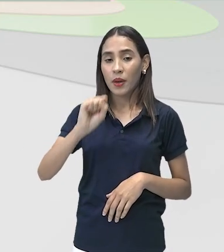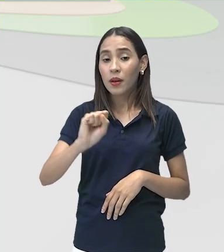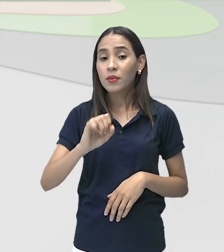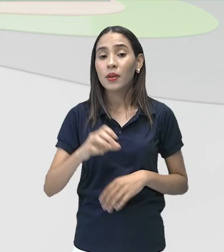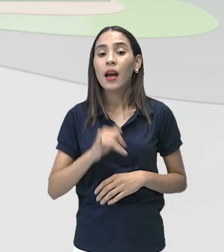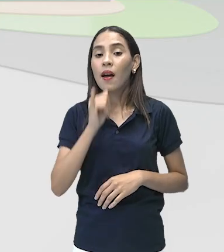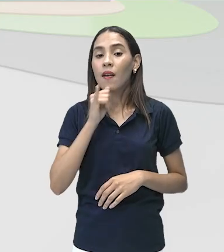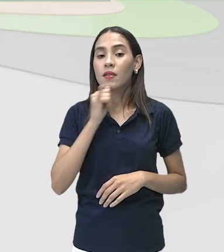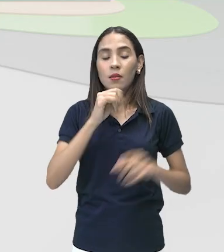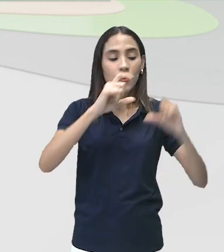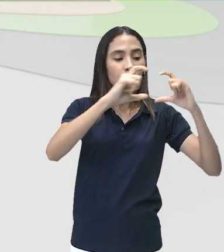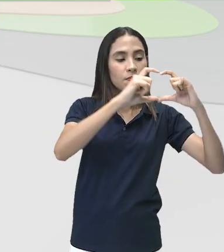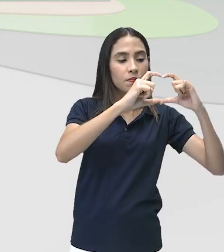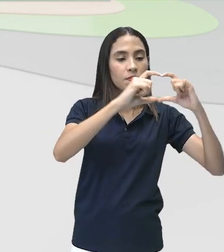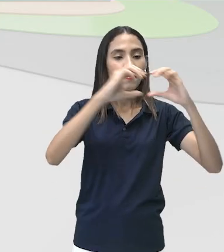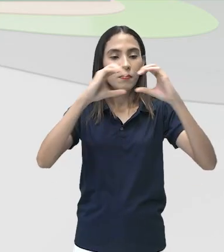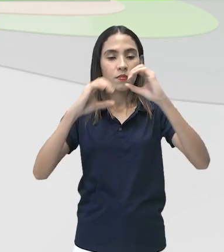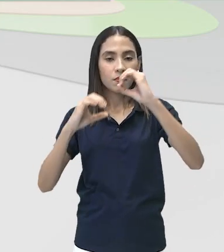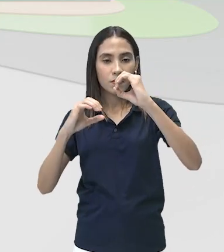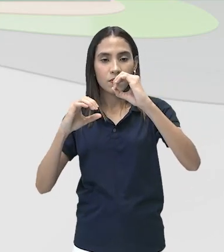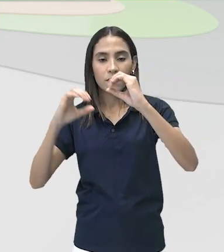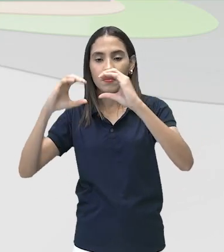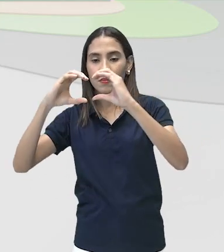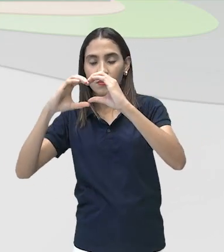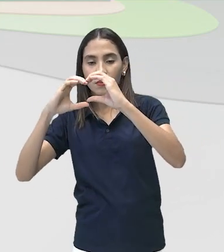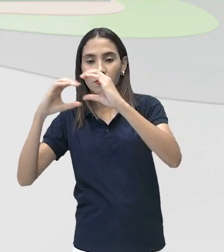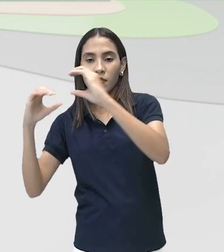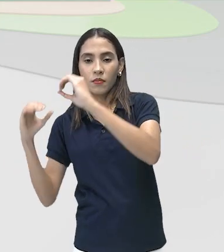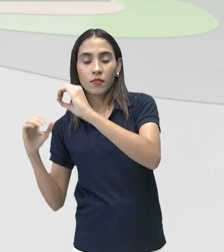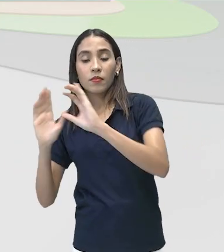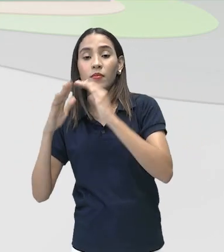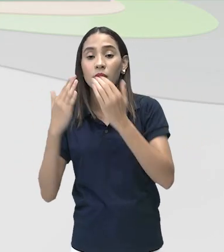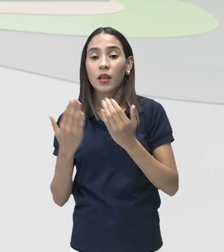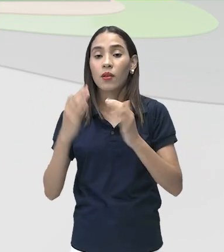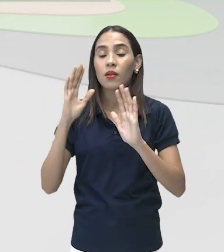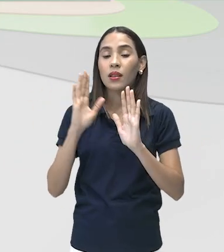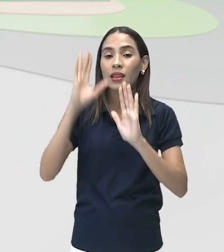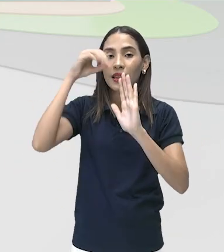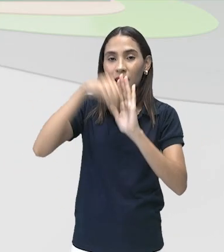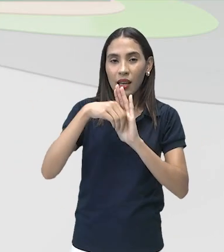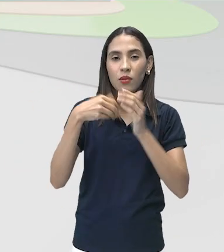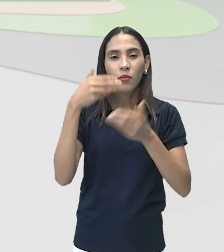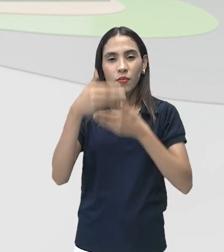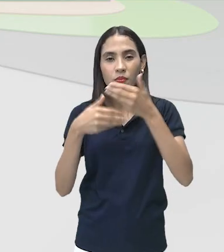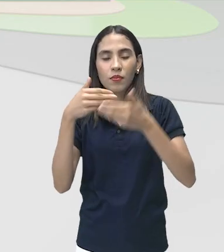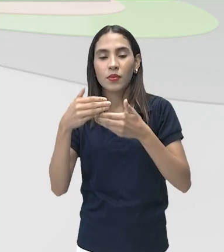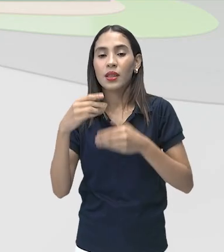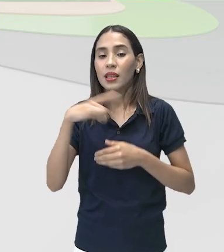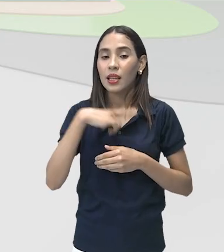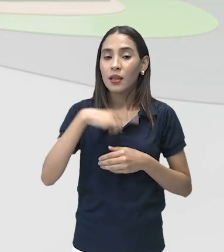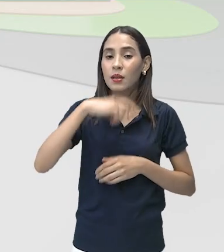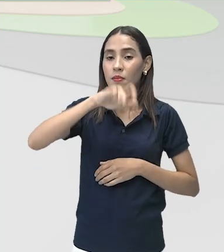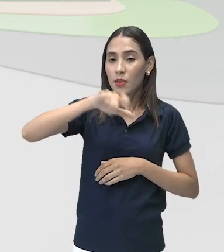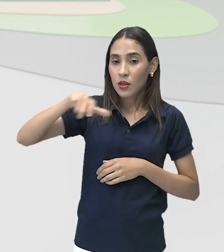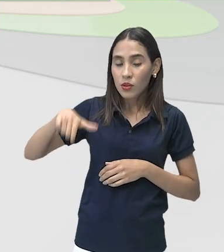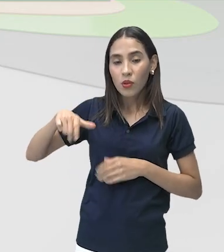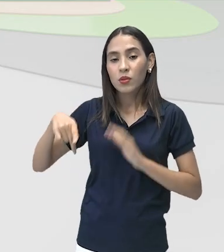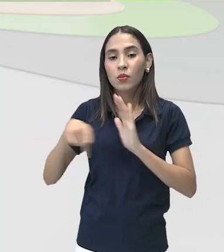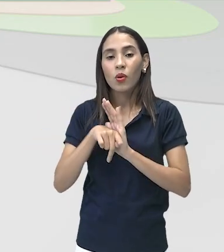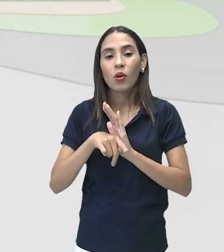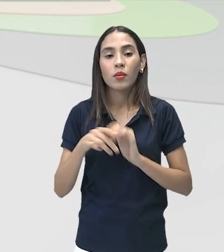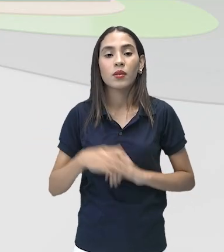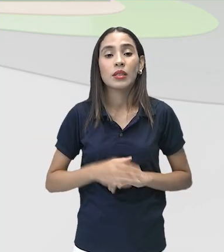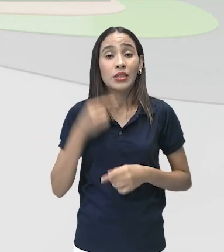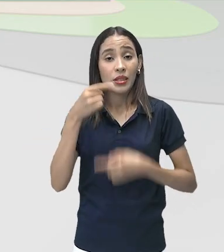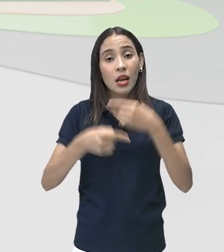uma dessas fileiras na horizontal. Por sua vez, dentro de cada geração, nós temos os indivíduos que pertencem